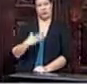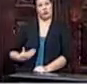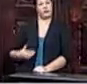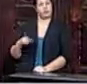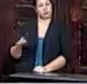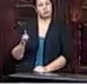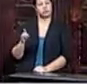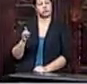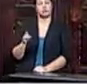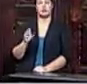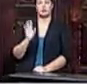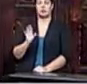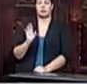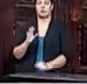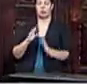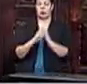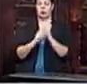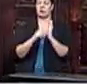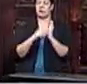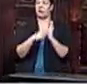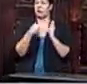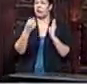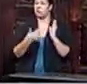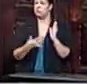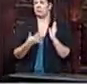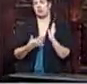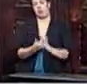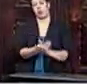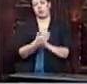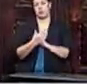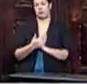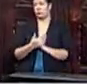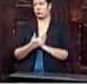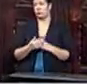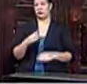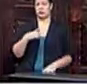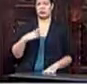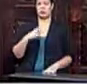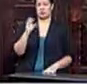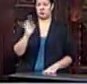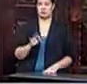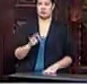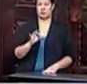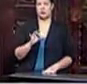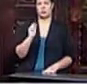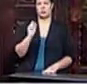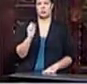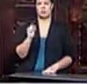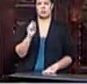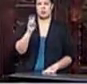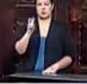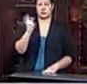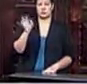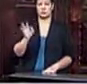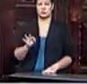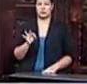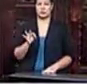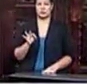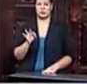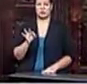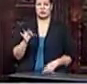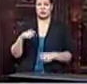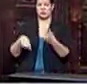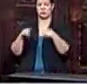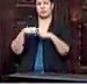emenda garante 5%, e aviso, esclareço isso aos deputados, essa emenda garante 5% do faturamento